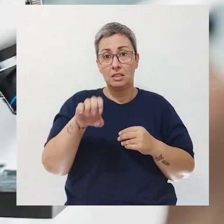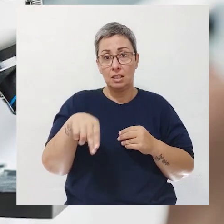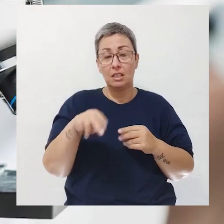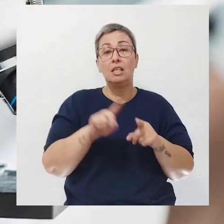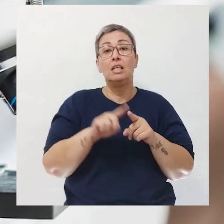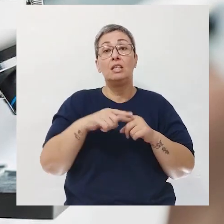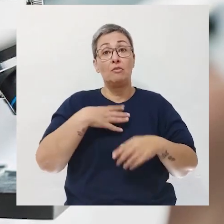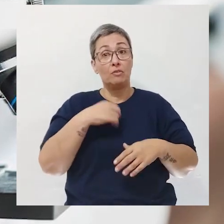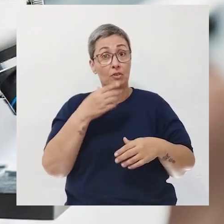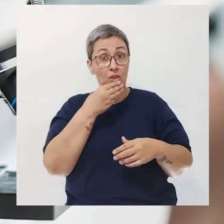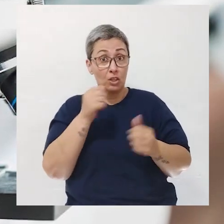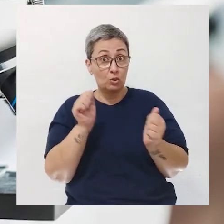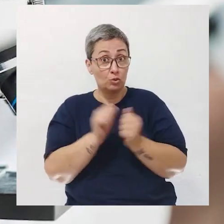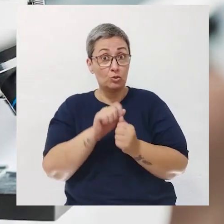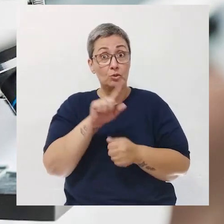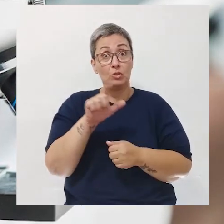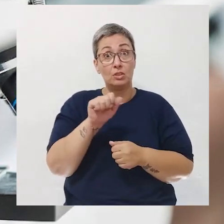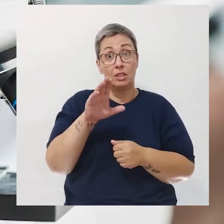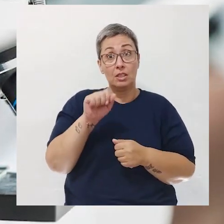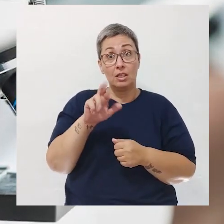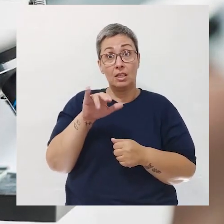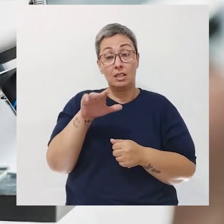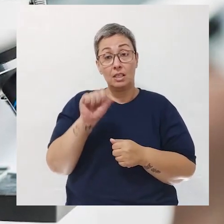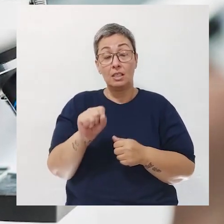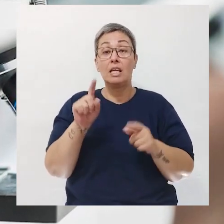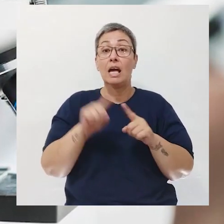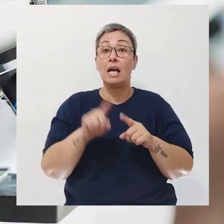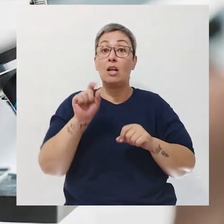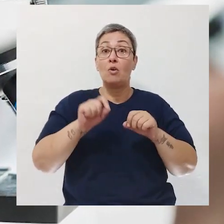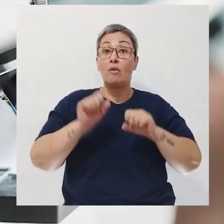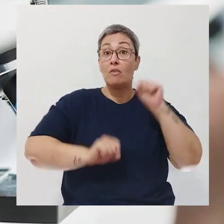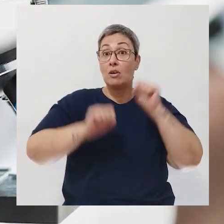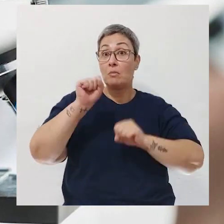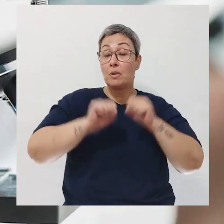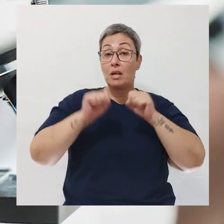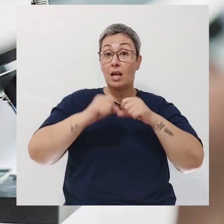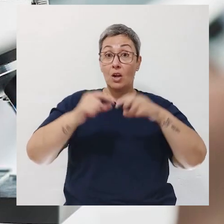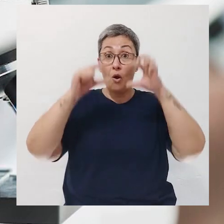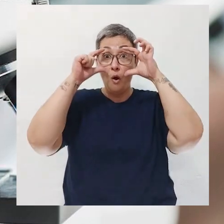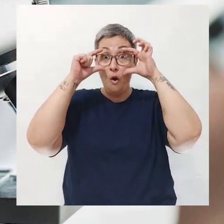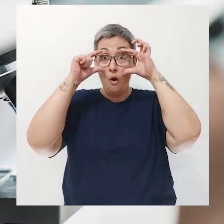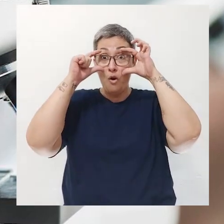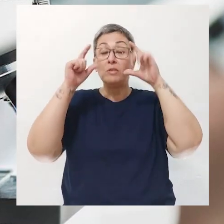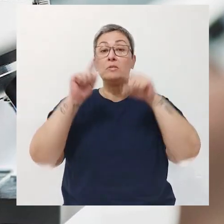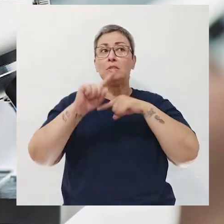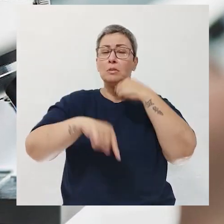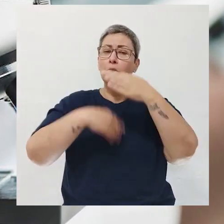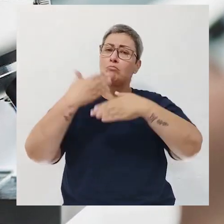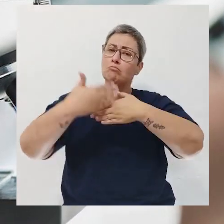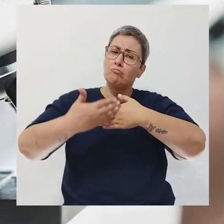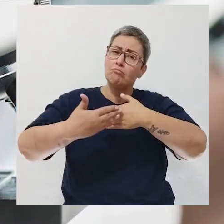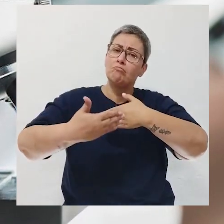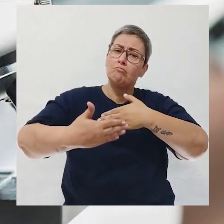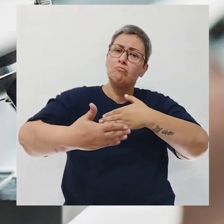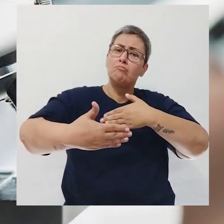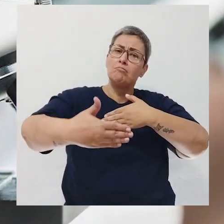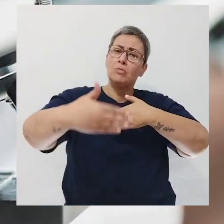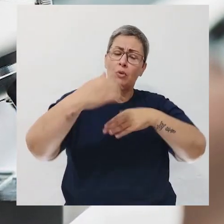Janssen e seu filho Zacarias. O Hans e o seu filho Zacarias, eles eram fabricantes de óculos naquela